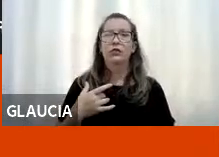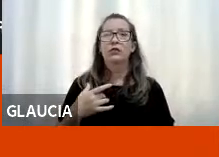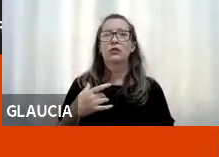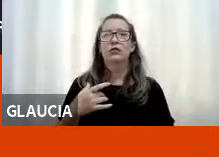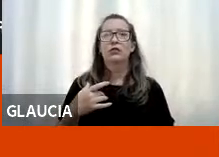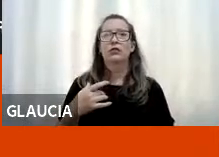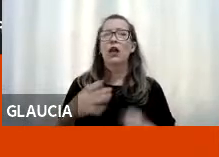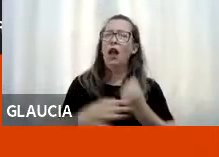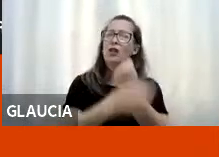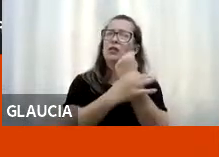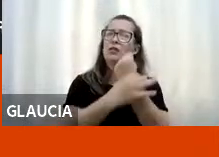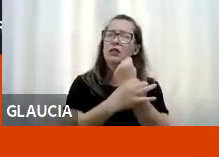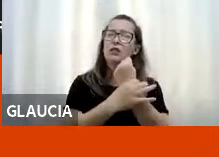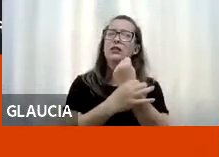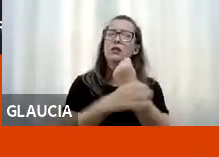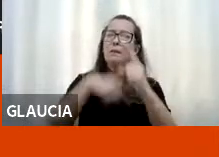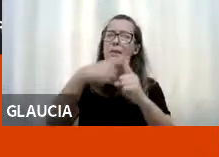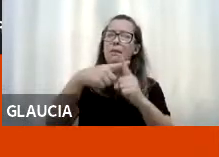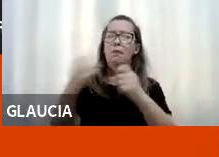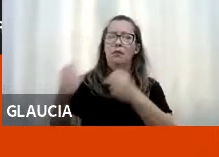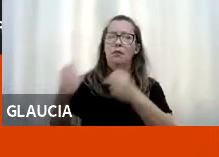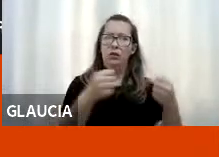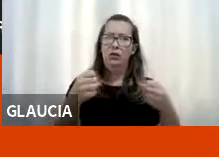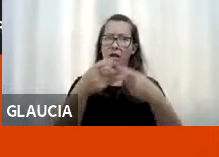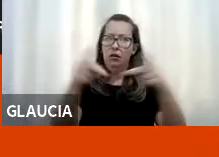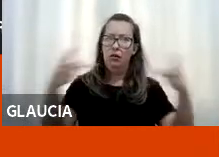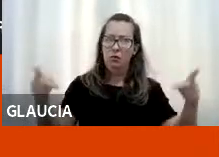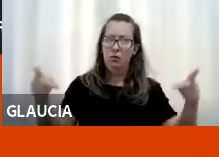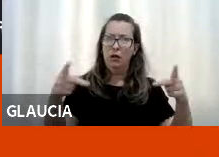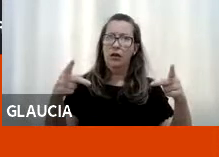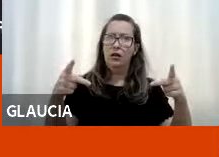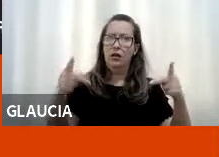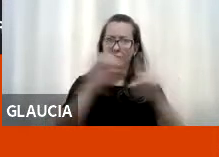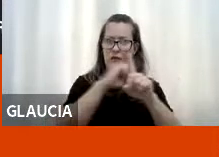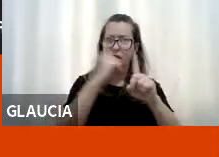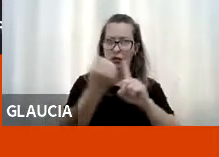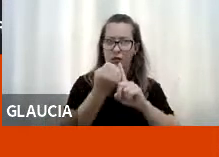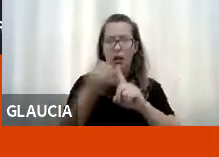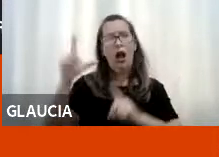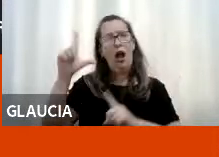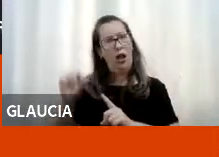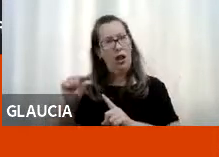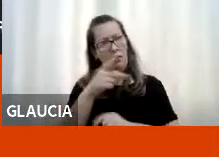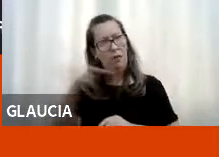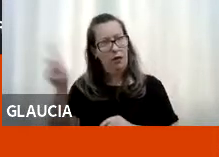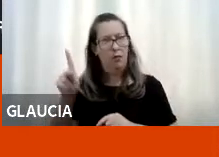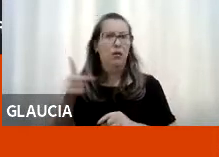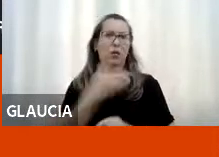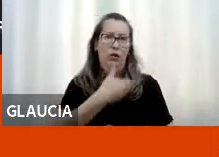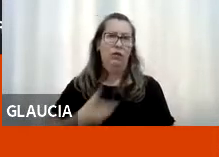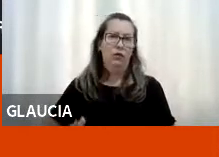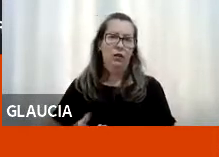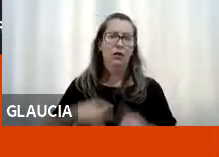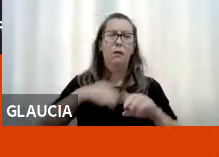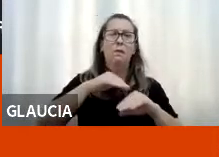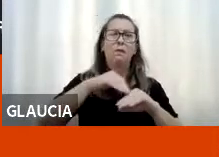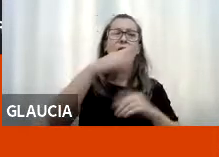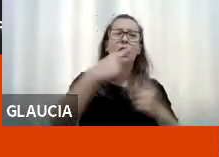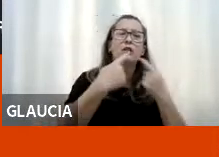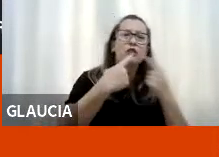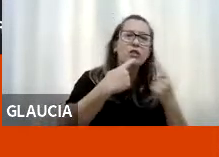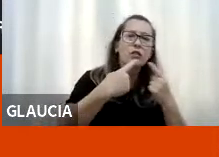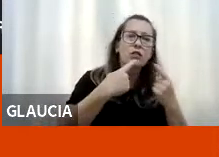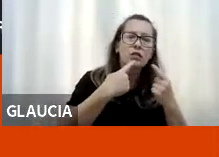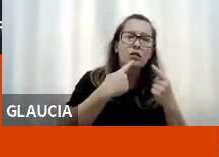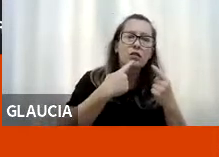Assegurando mais poder para a sociedade e menos para os governos, mais diálogo e participação e menos dirigismo. Isso